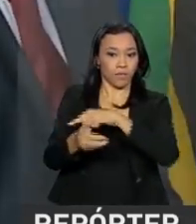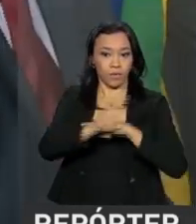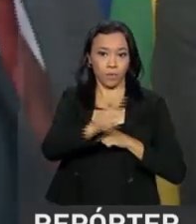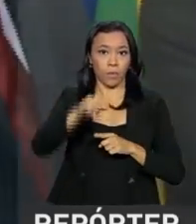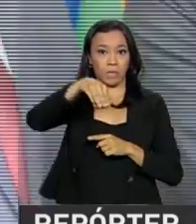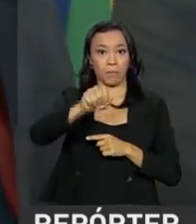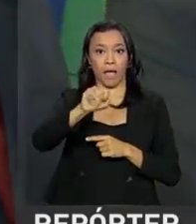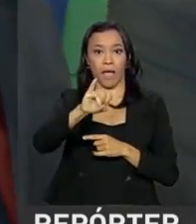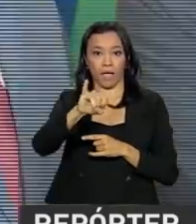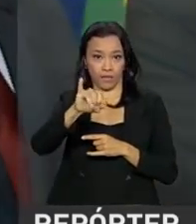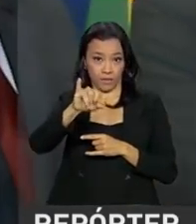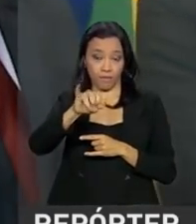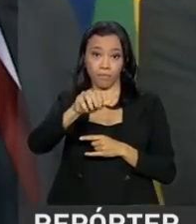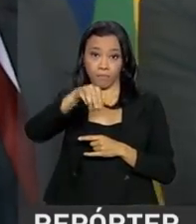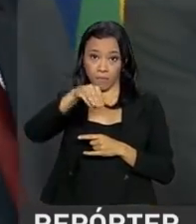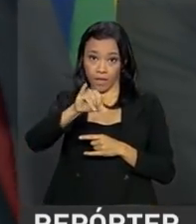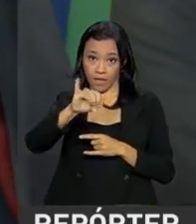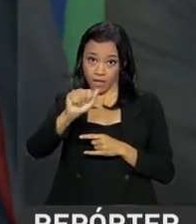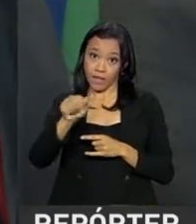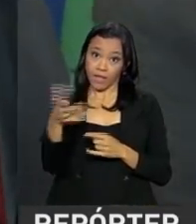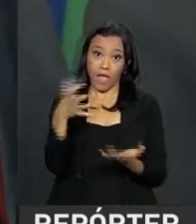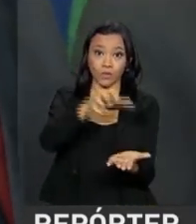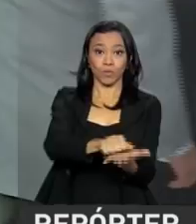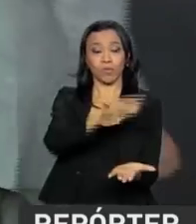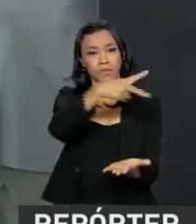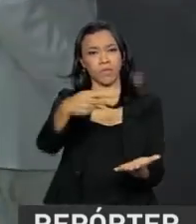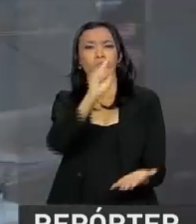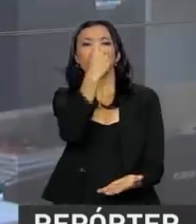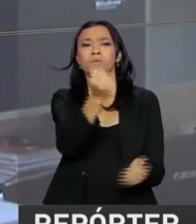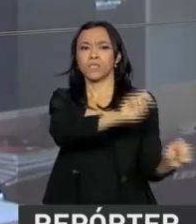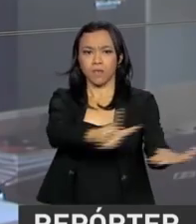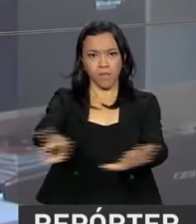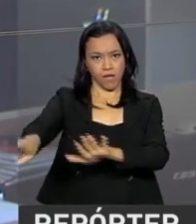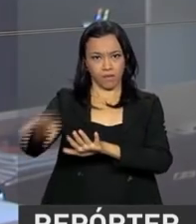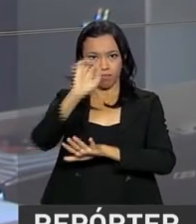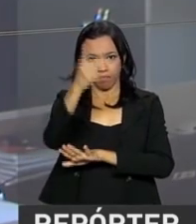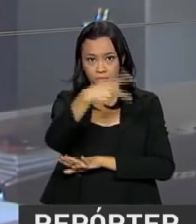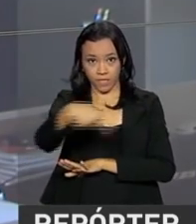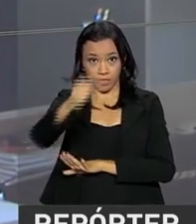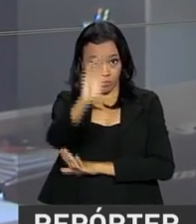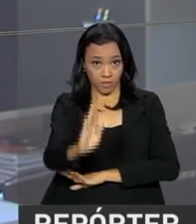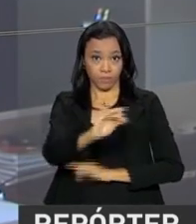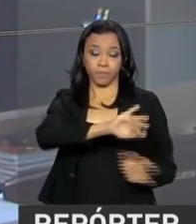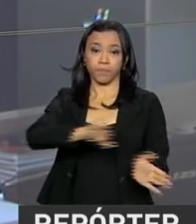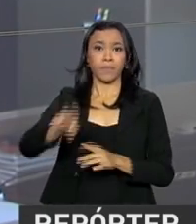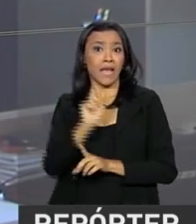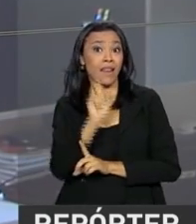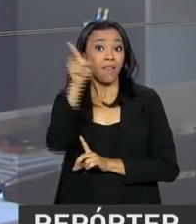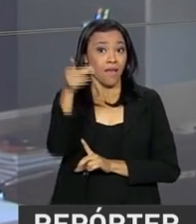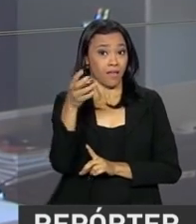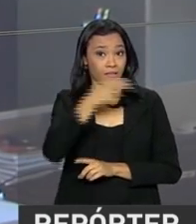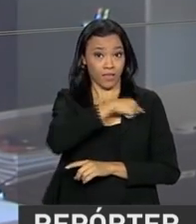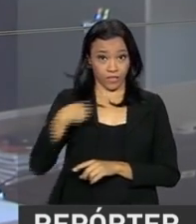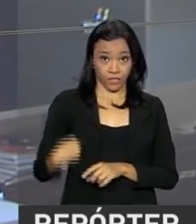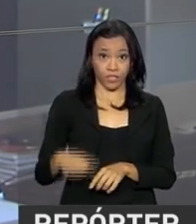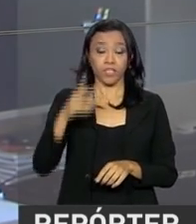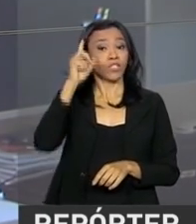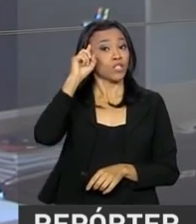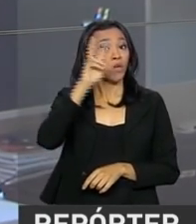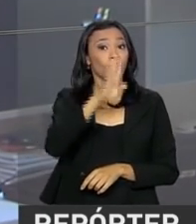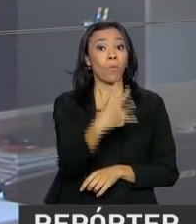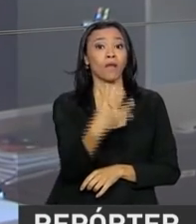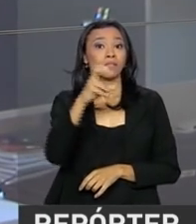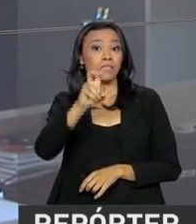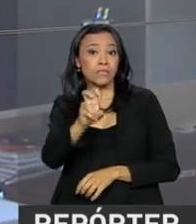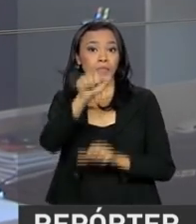Maia, que assume a presidência da República por uma semana. E lá na China, nos dias 4 e 5 de setembro, o